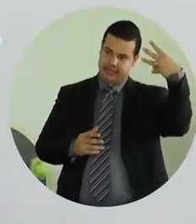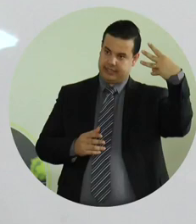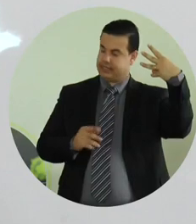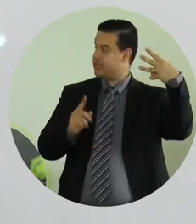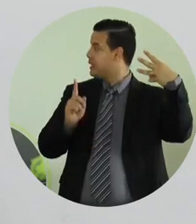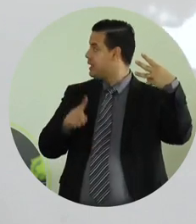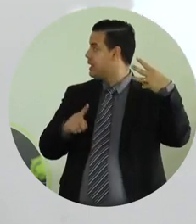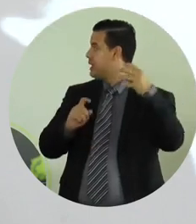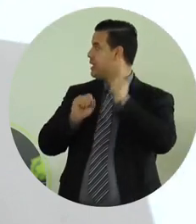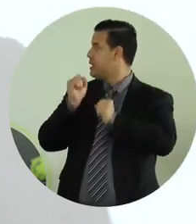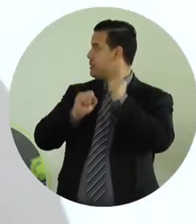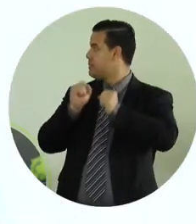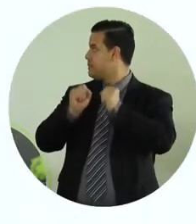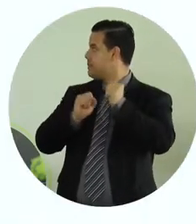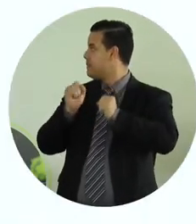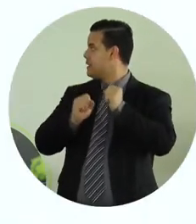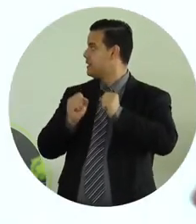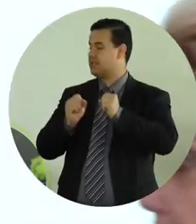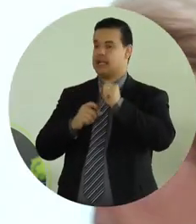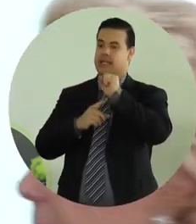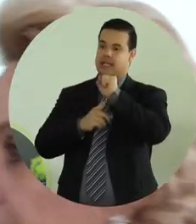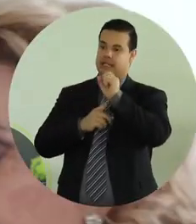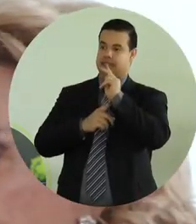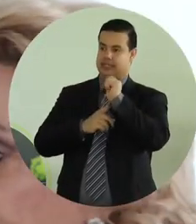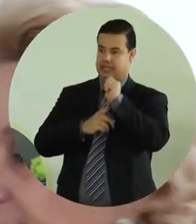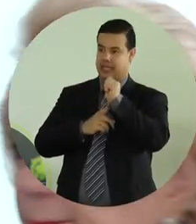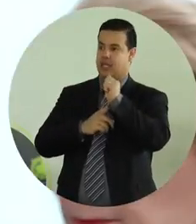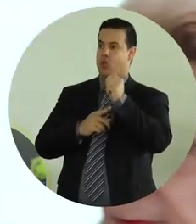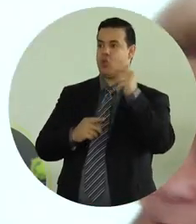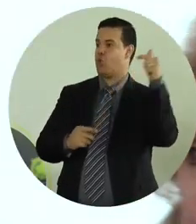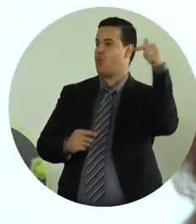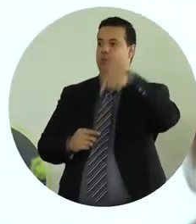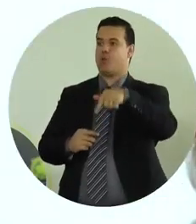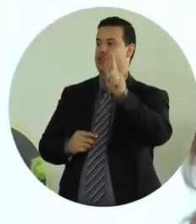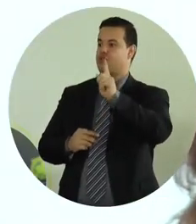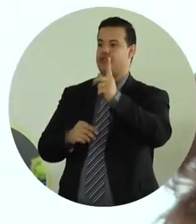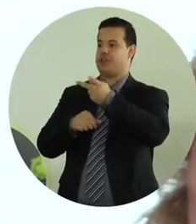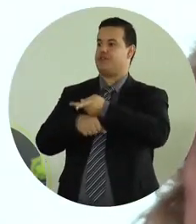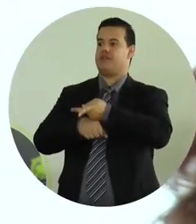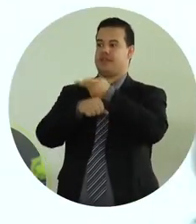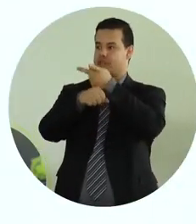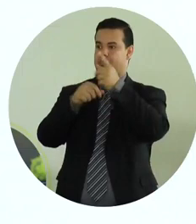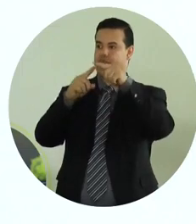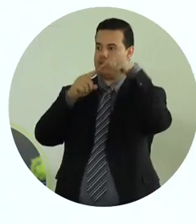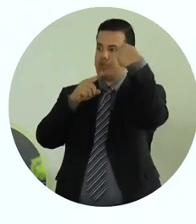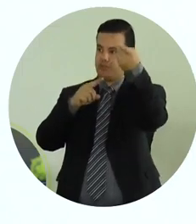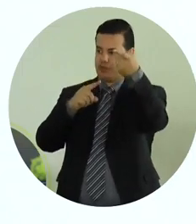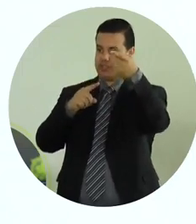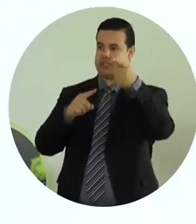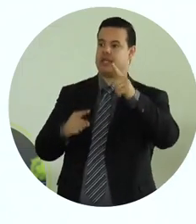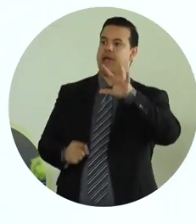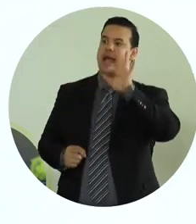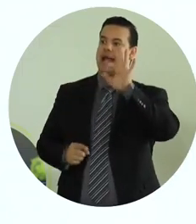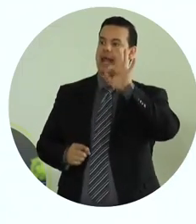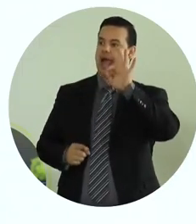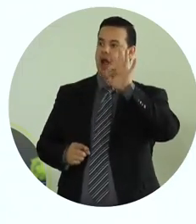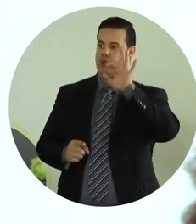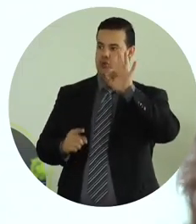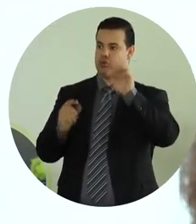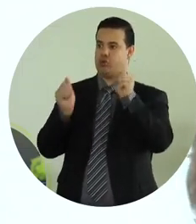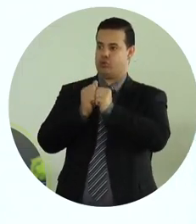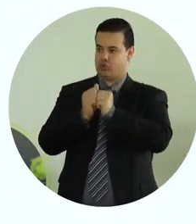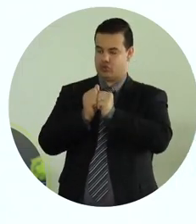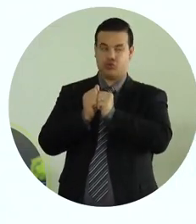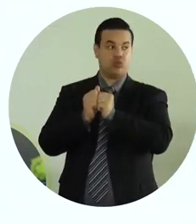S.A., que não pôde comparecer e receberá o seu troféu posteriormente. A Claro, em parceria com a Fundação Honda,